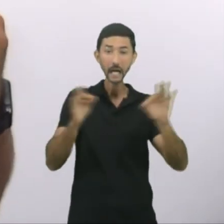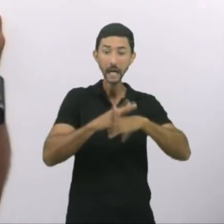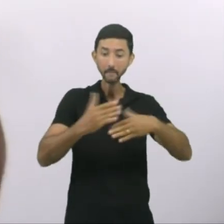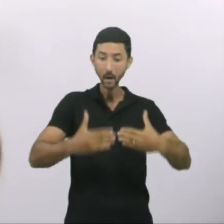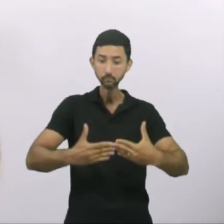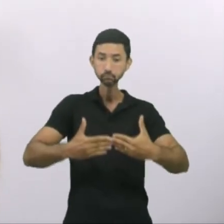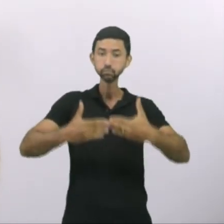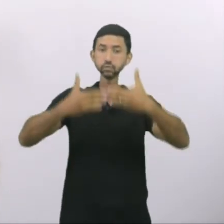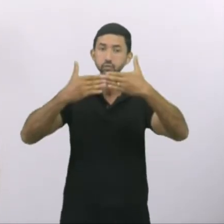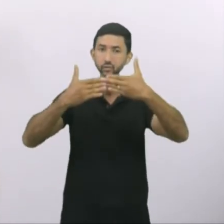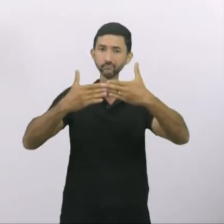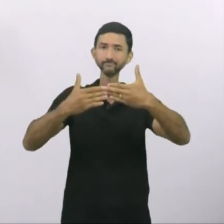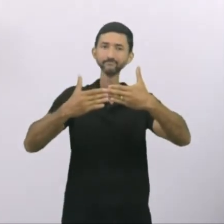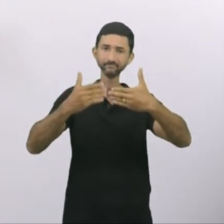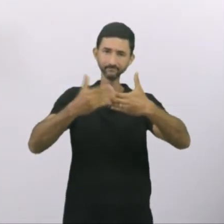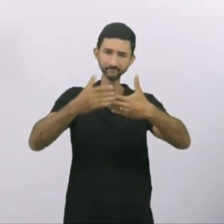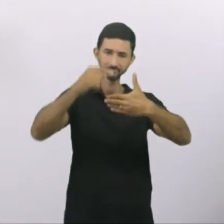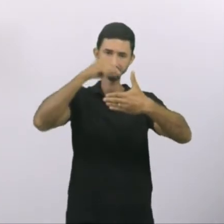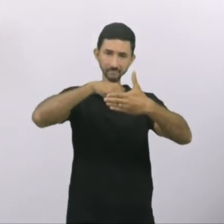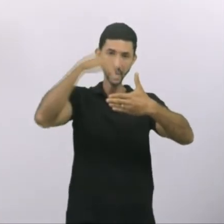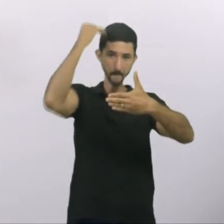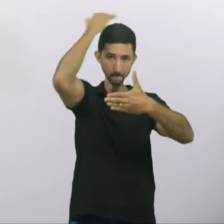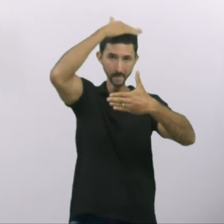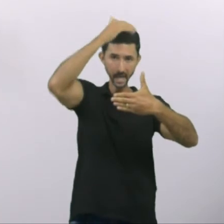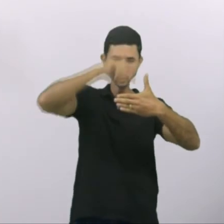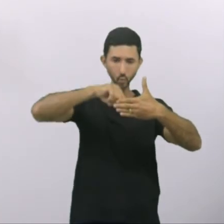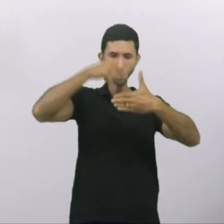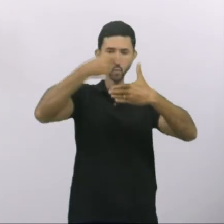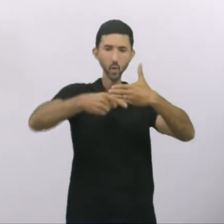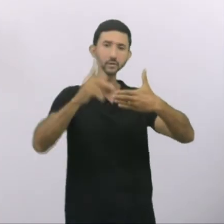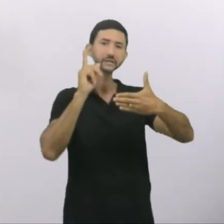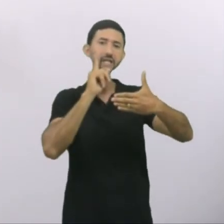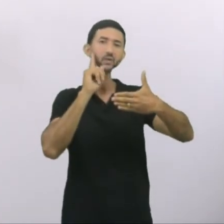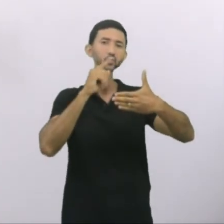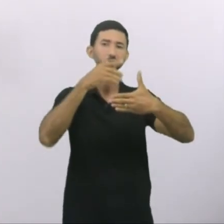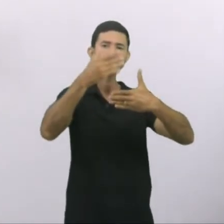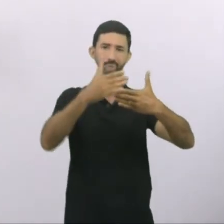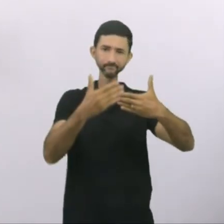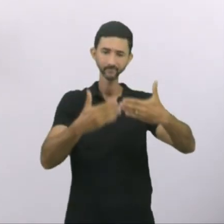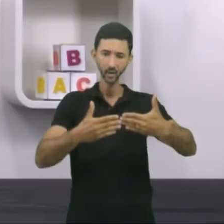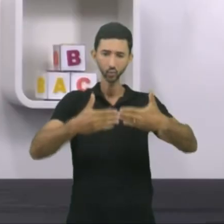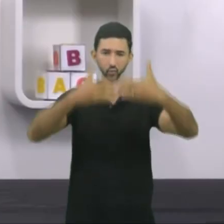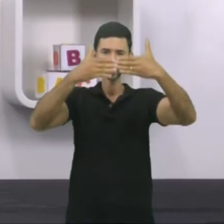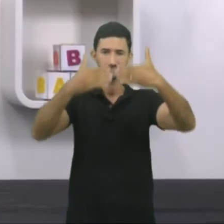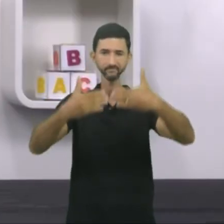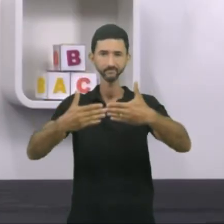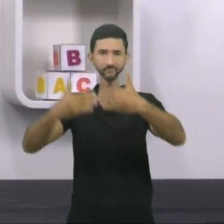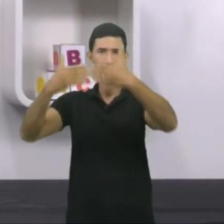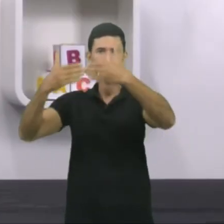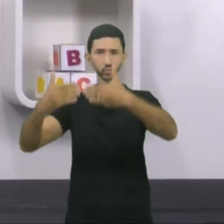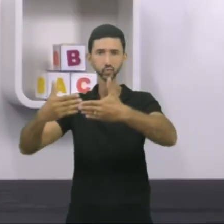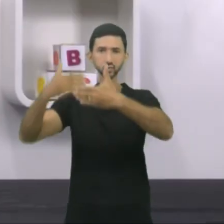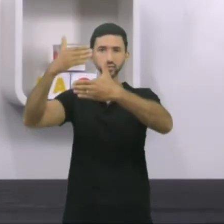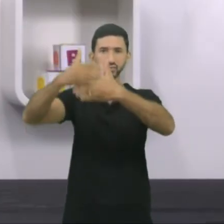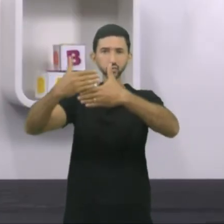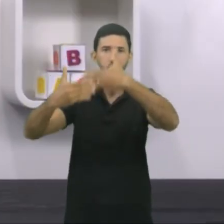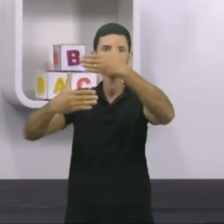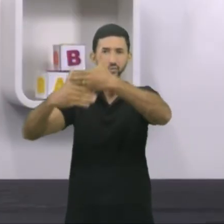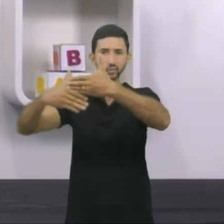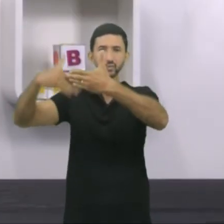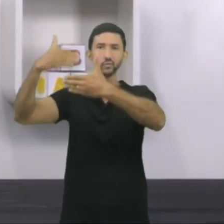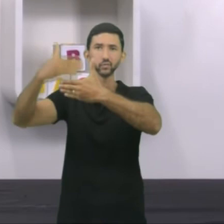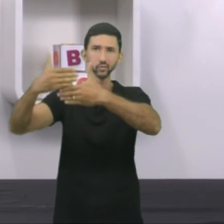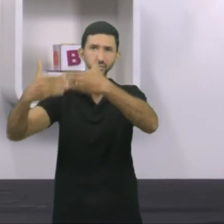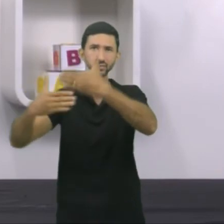muro entre o México e os Estados Unidos. Claro, isso é um ponto de